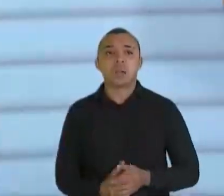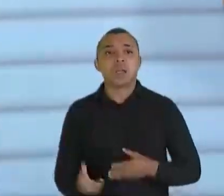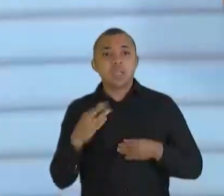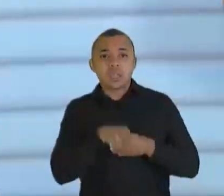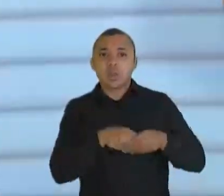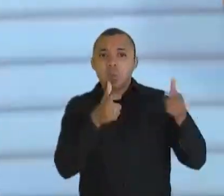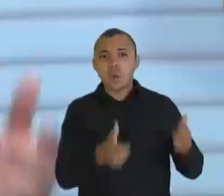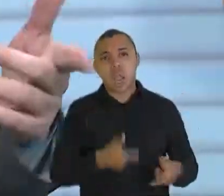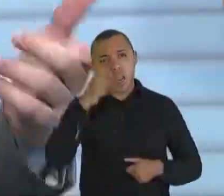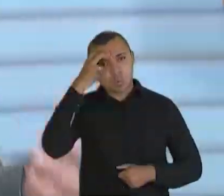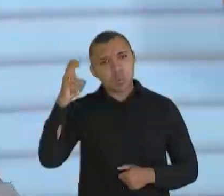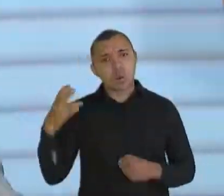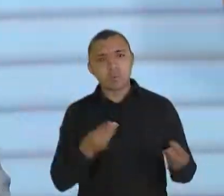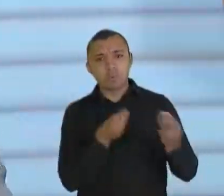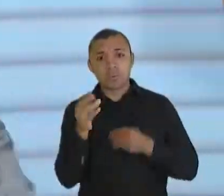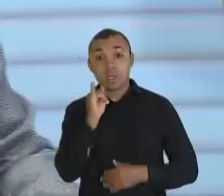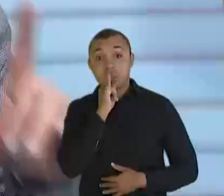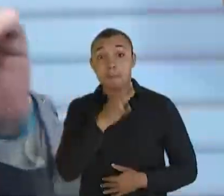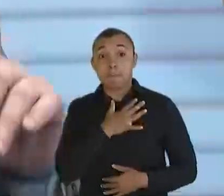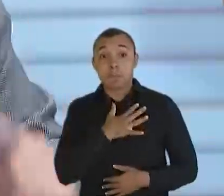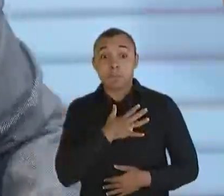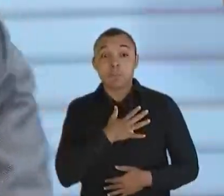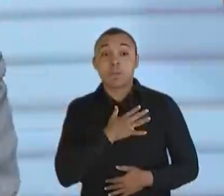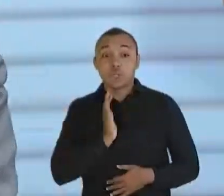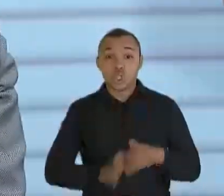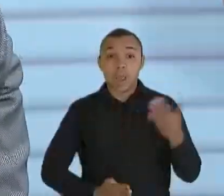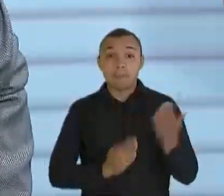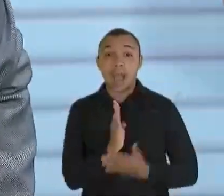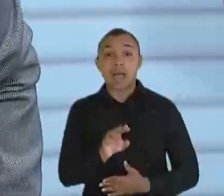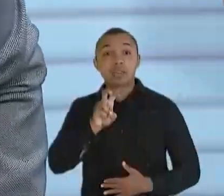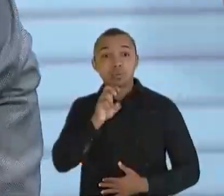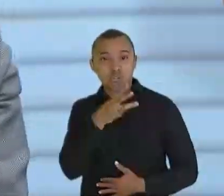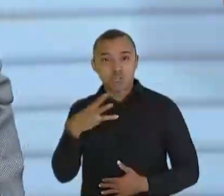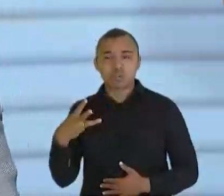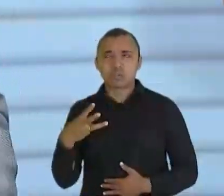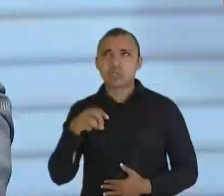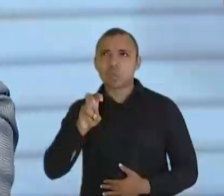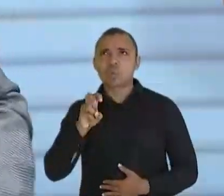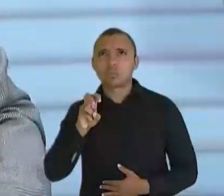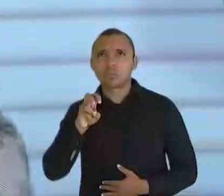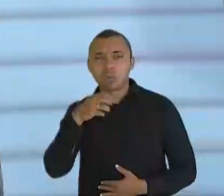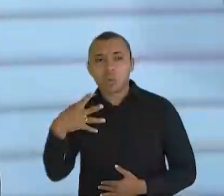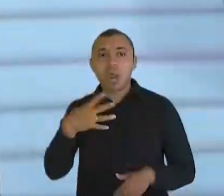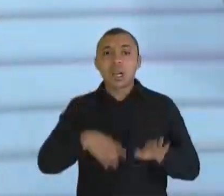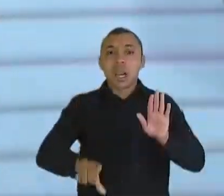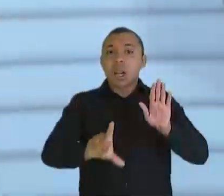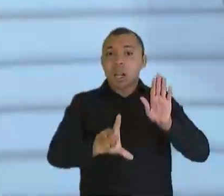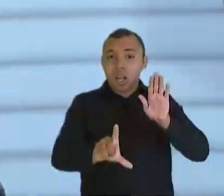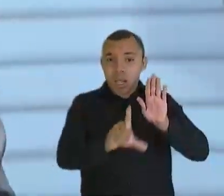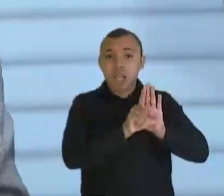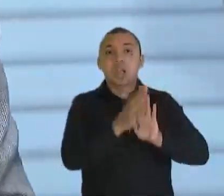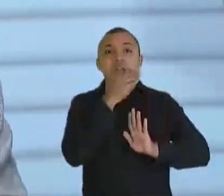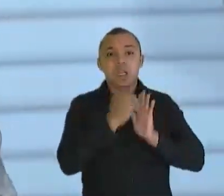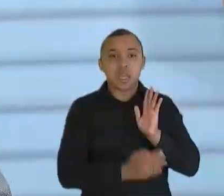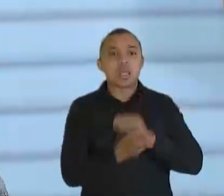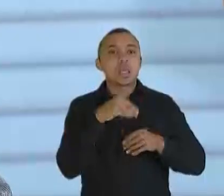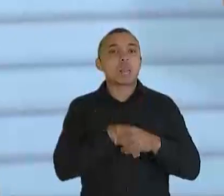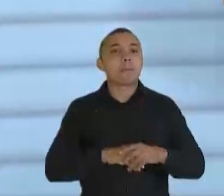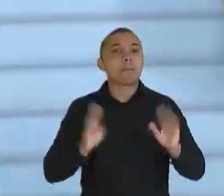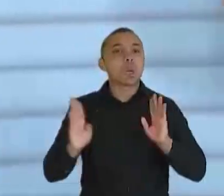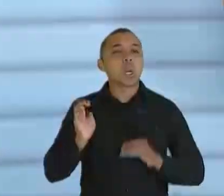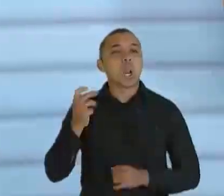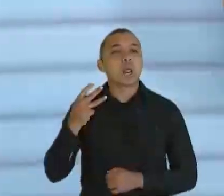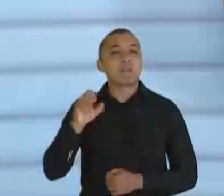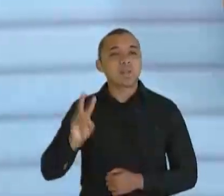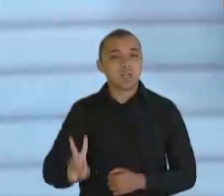Agora, lamentavelmente, por exemplo, eu tenho uma lei, né? Eu aprovei 54 leis já, né, nesses três mandatos. Uma das